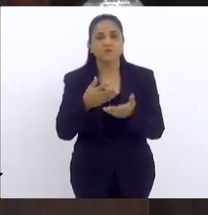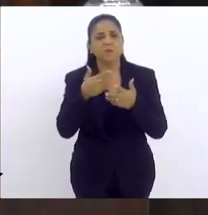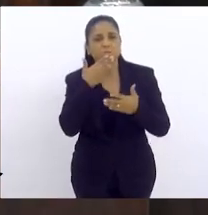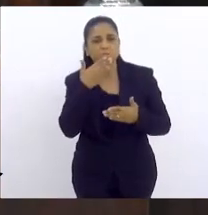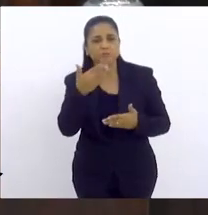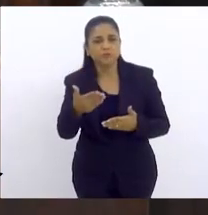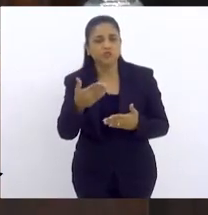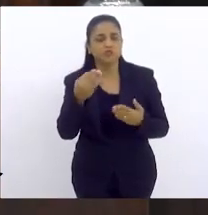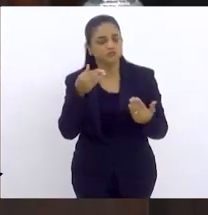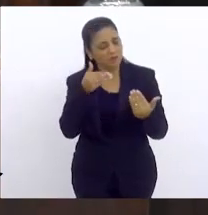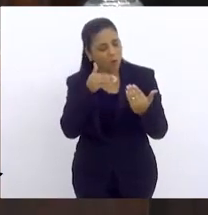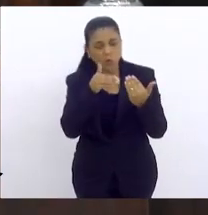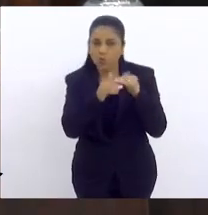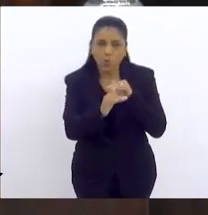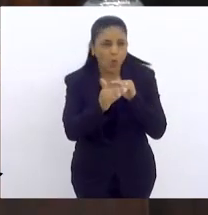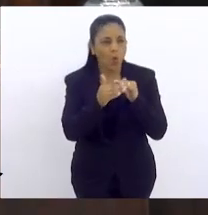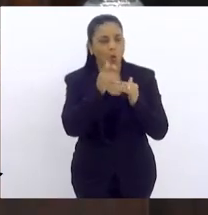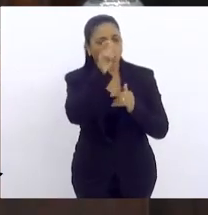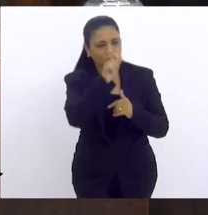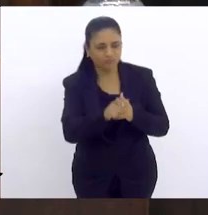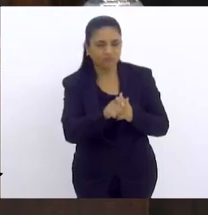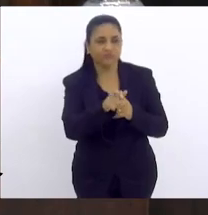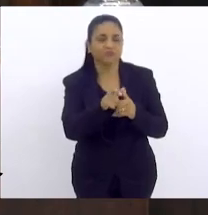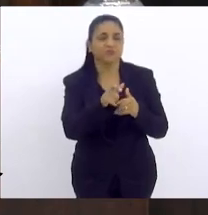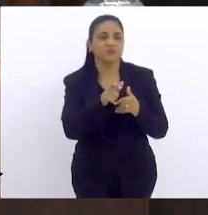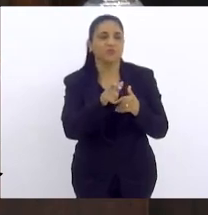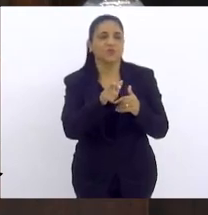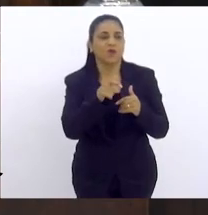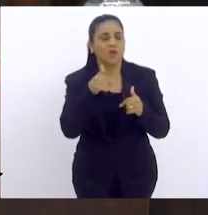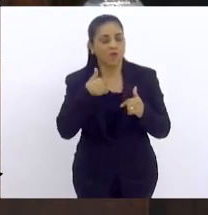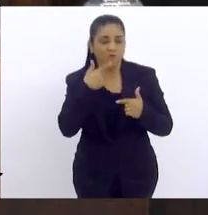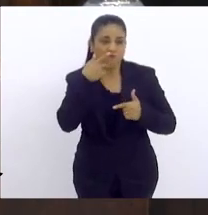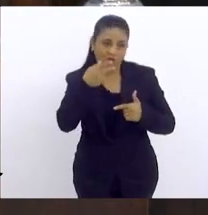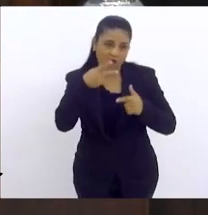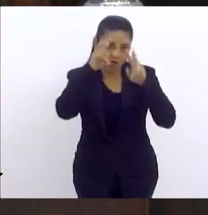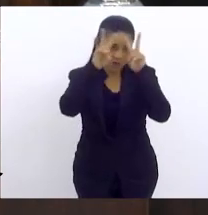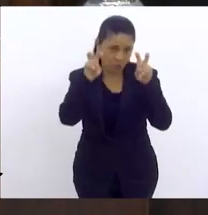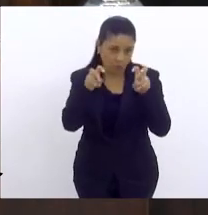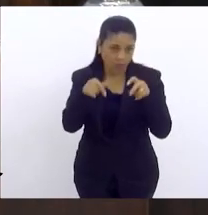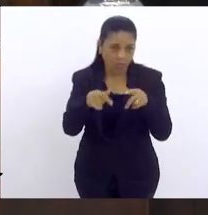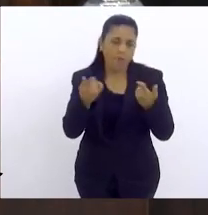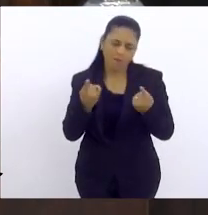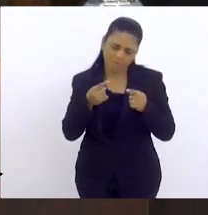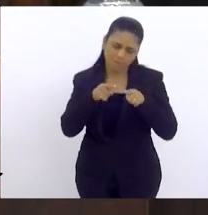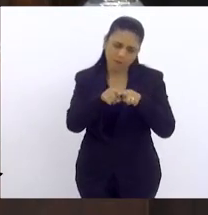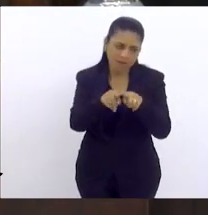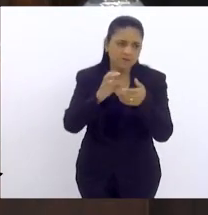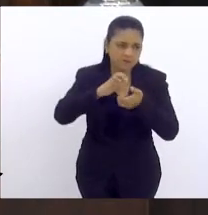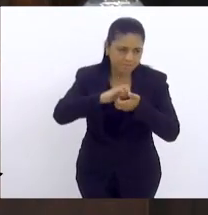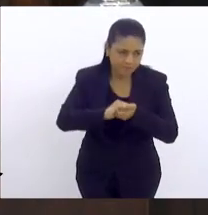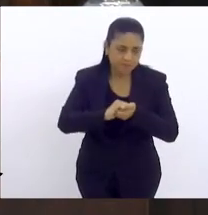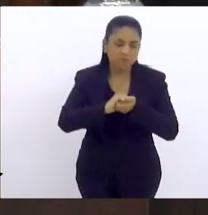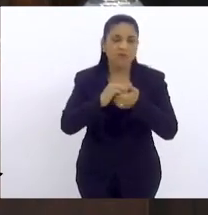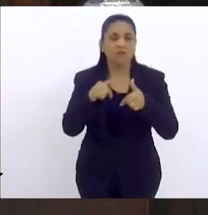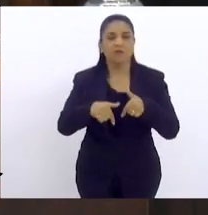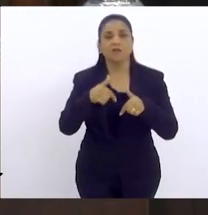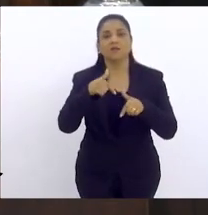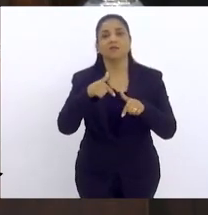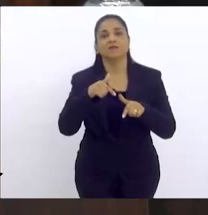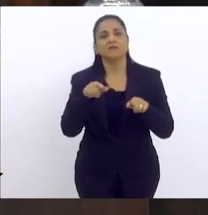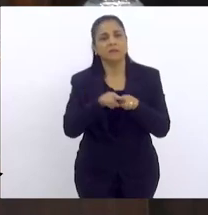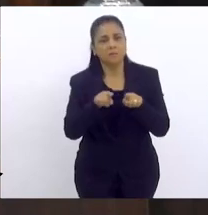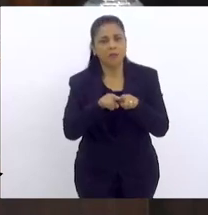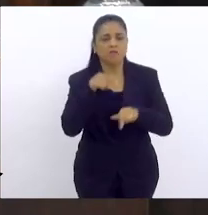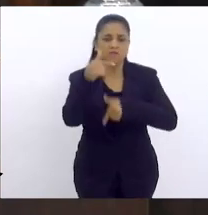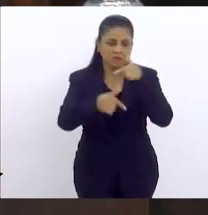só vou divergir dessa questão com o senhor e quando eu falo da questão aqui eu sei da parceria que existe hoje desde quando o senhor esteve um décimo quarto que